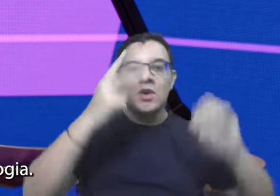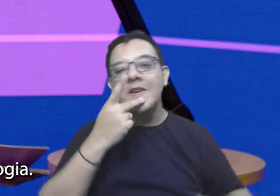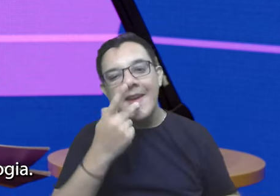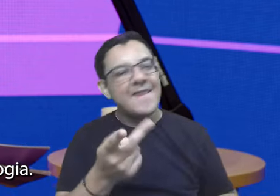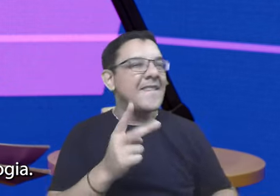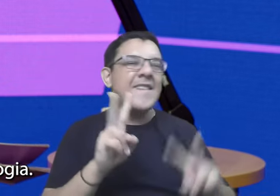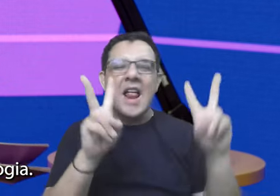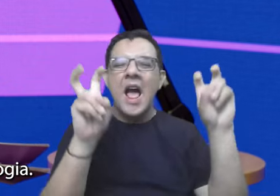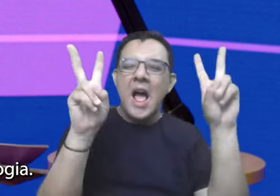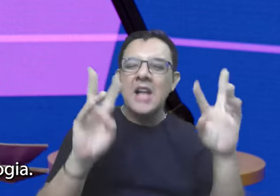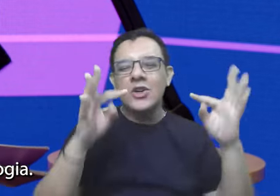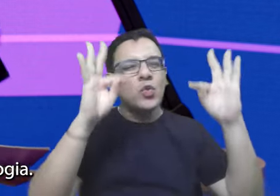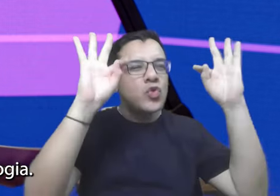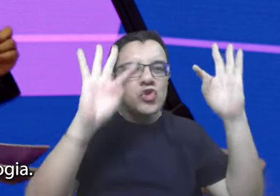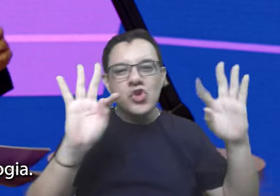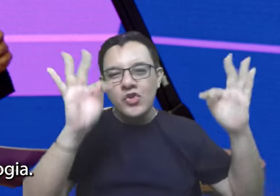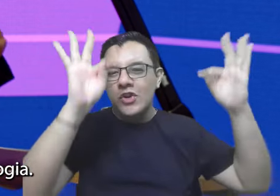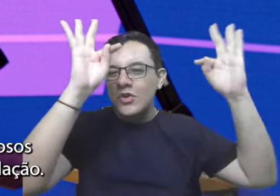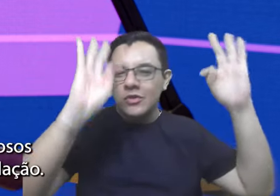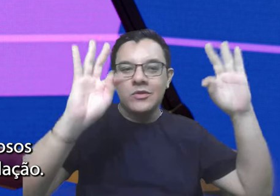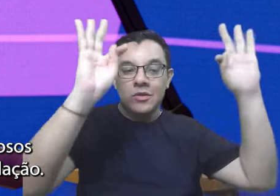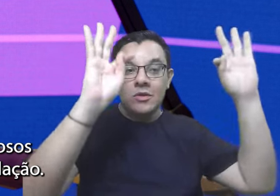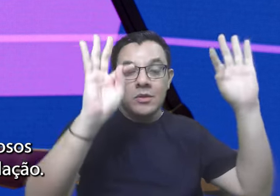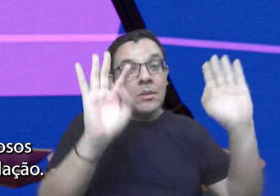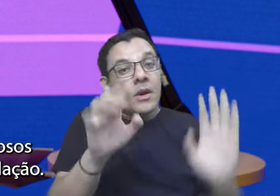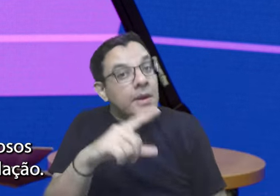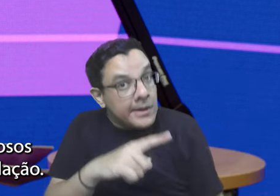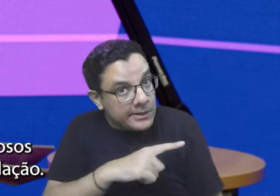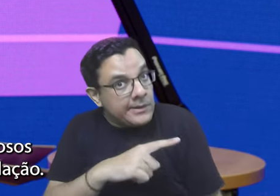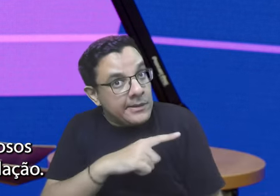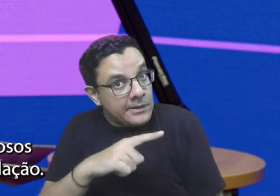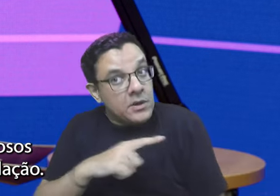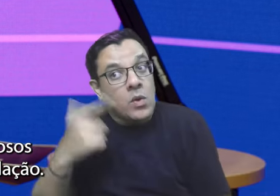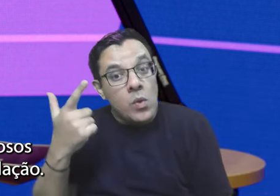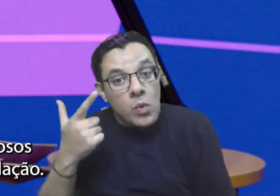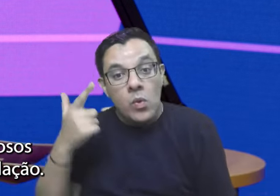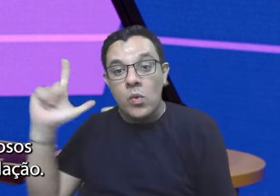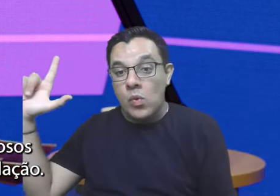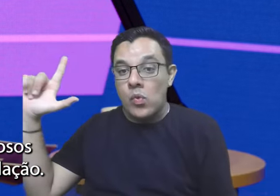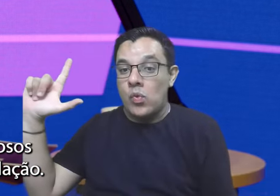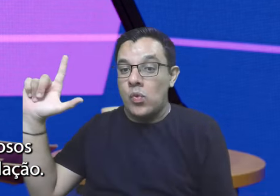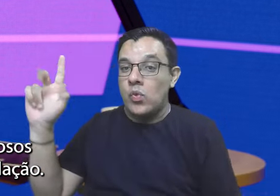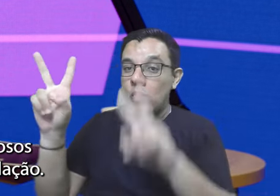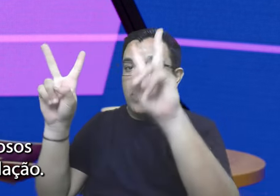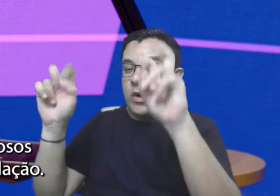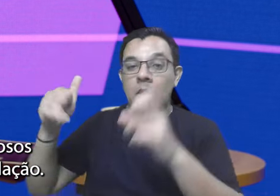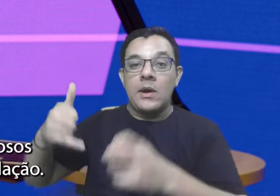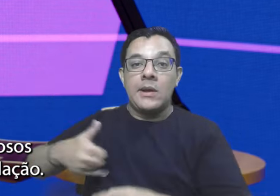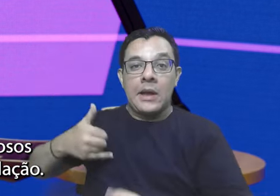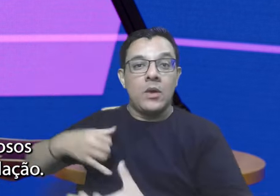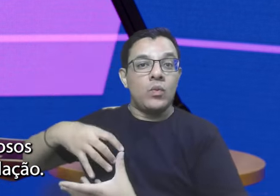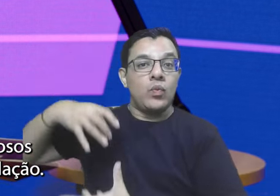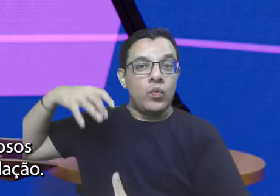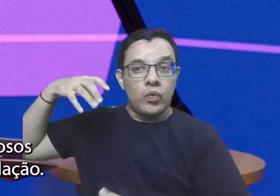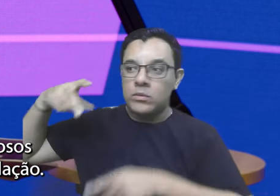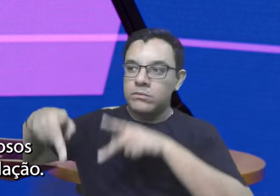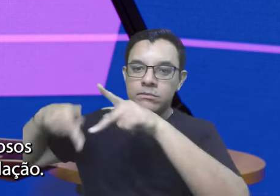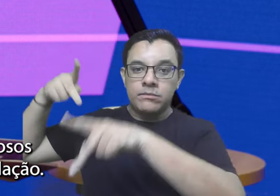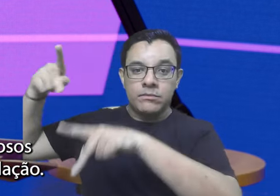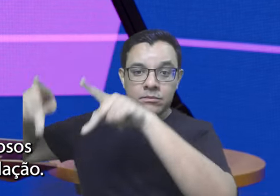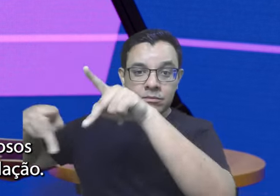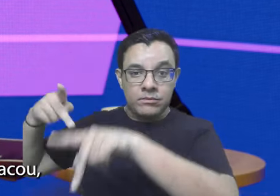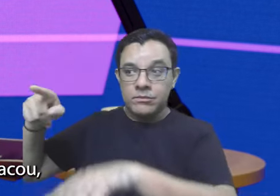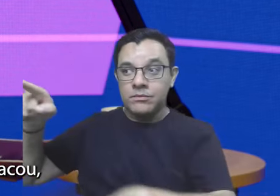todo mundo pensa em Tecnologia Tecnologia só que tem a questão dos idosos e do envelhecimento da